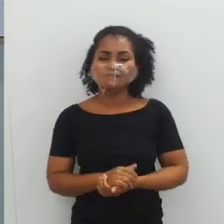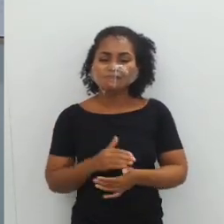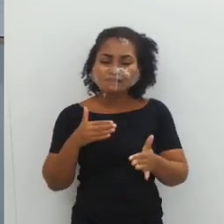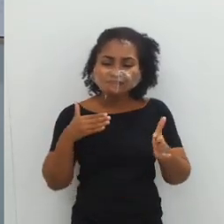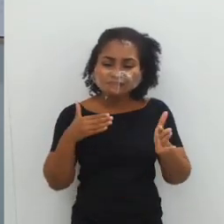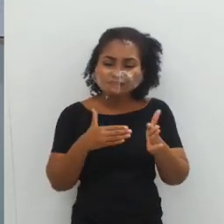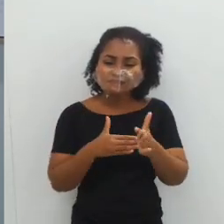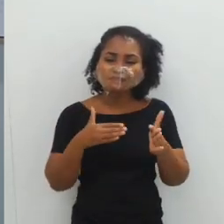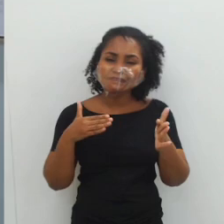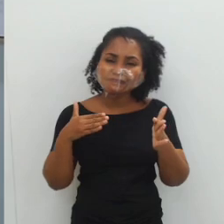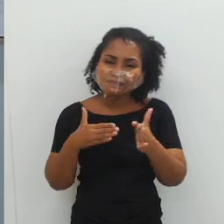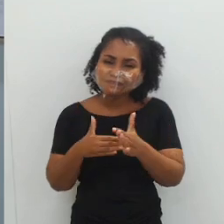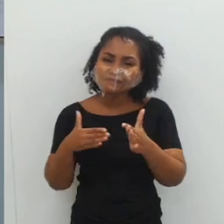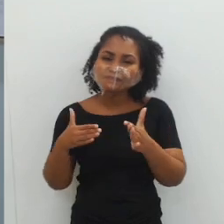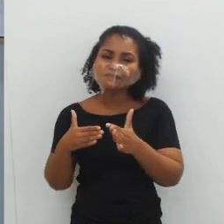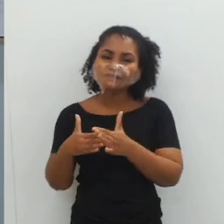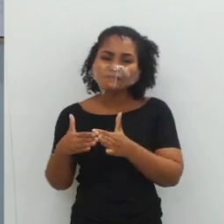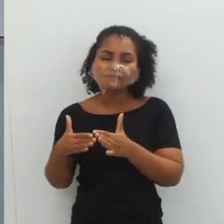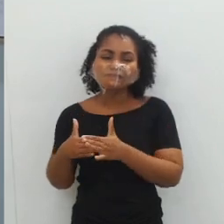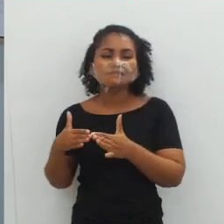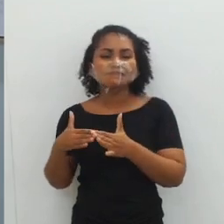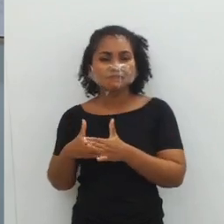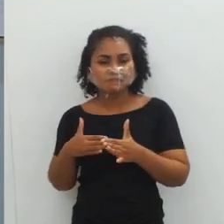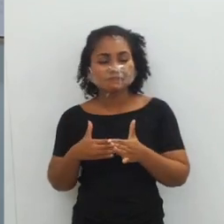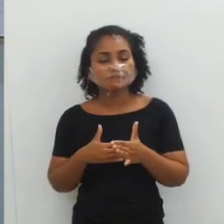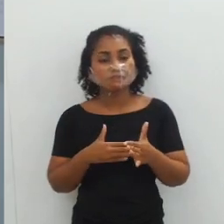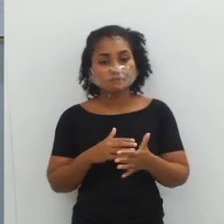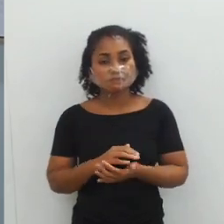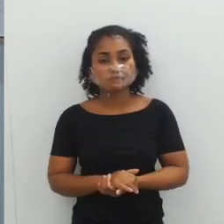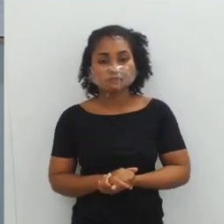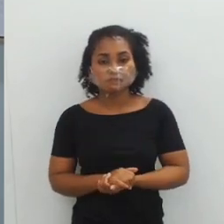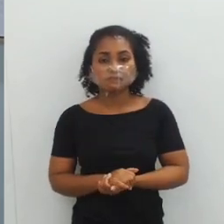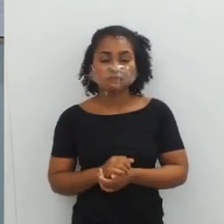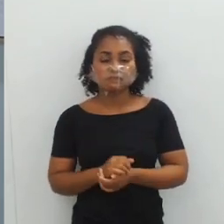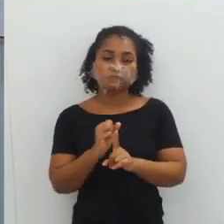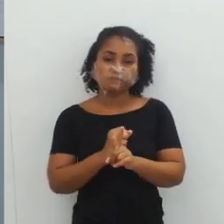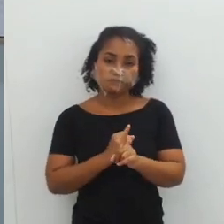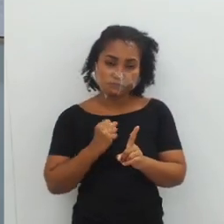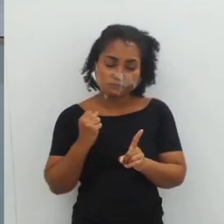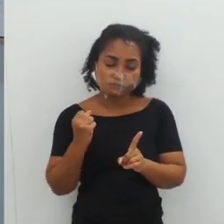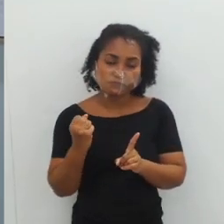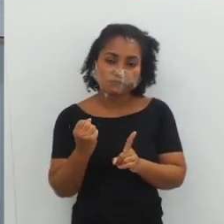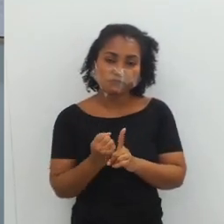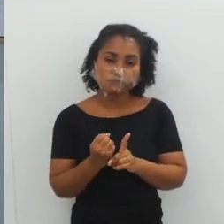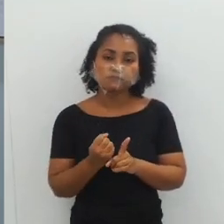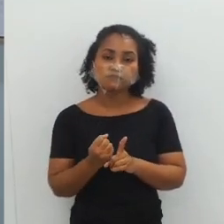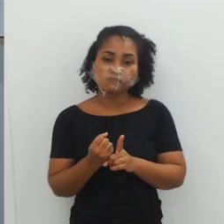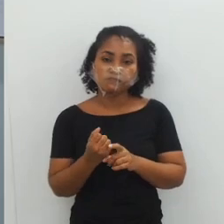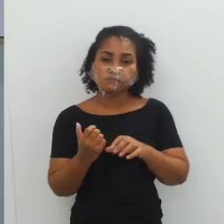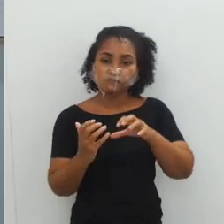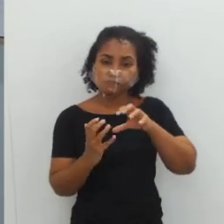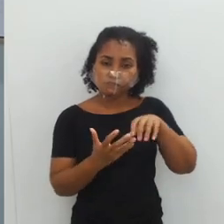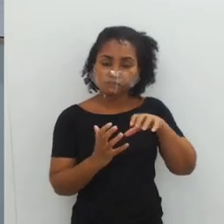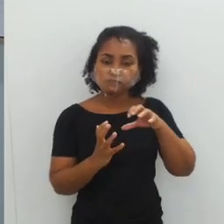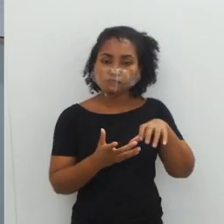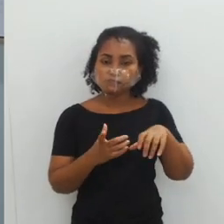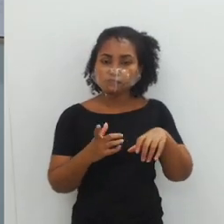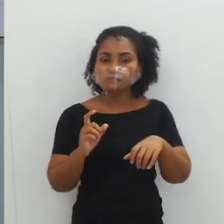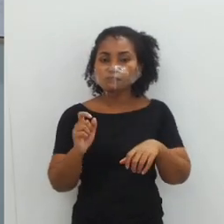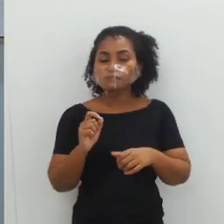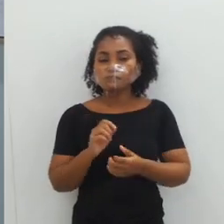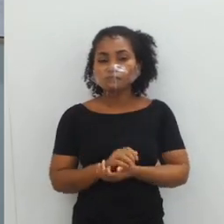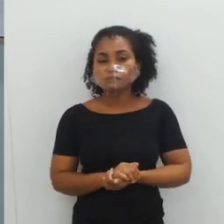barreiras, essas fronteiras aí na questão social, É o que o geógrafo Milton Santos fala